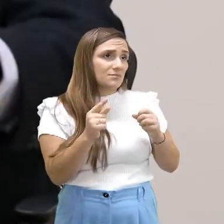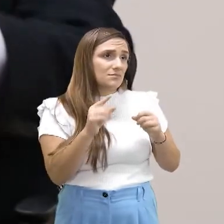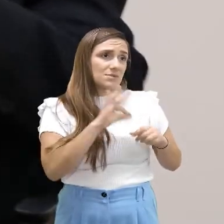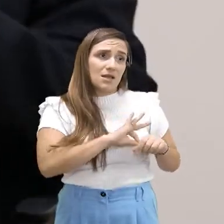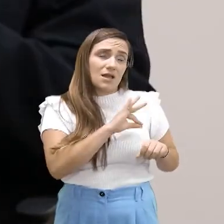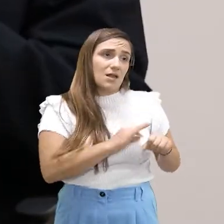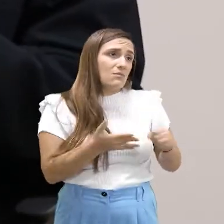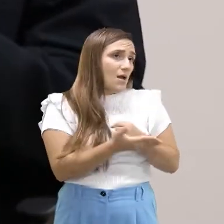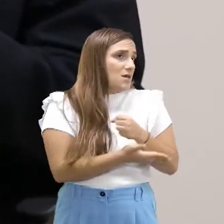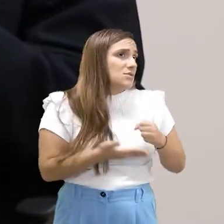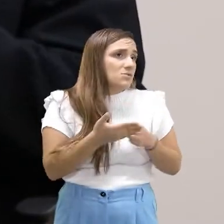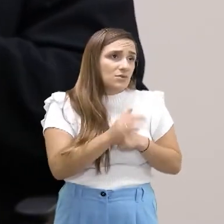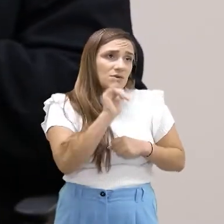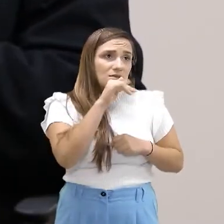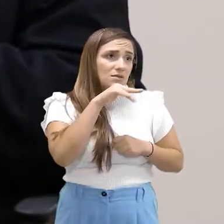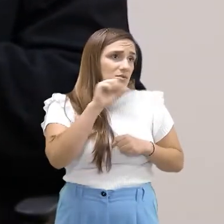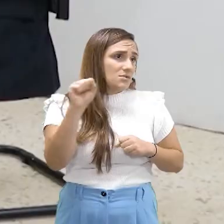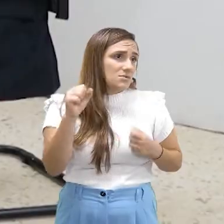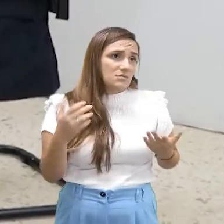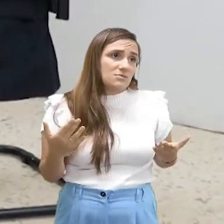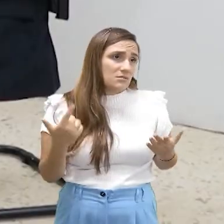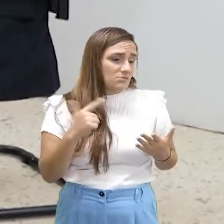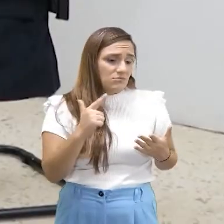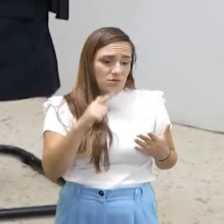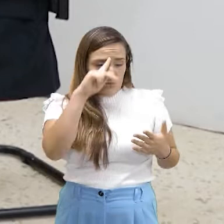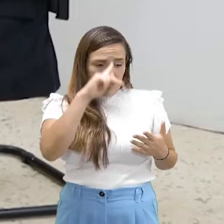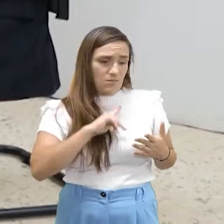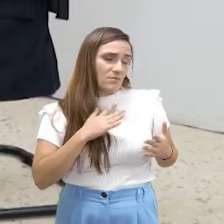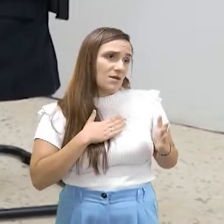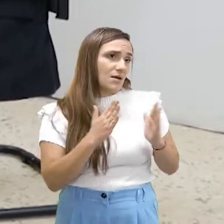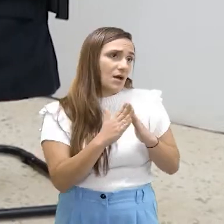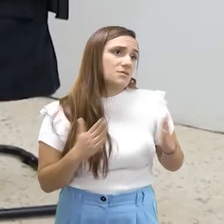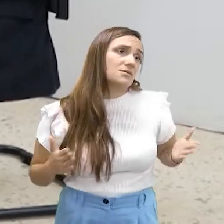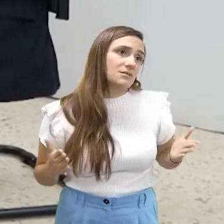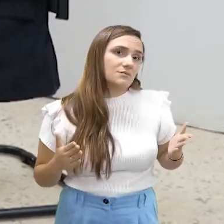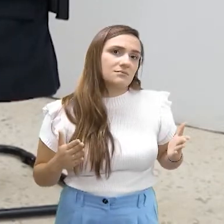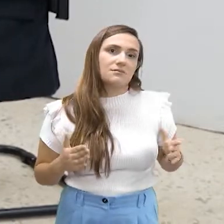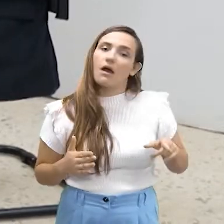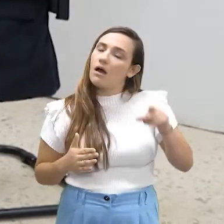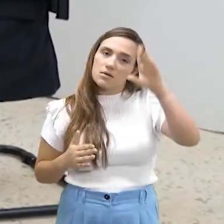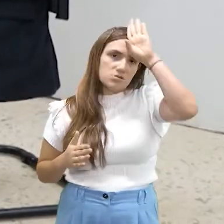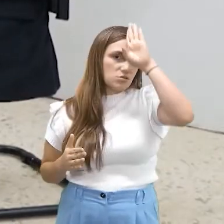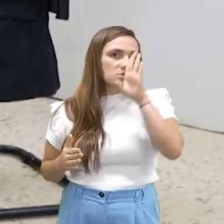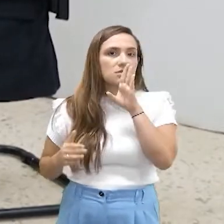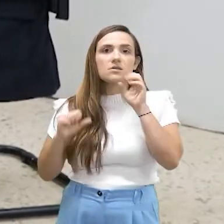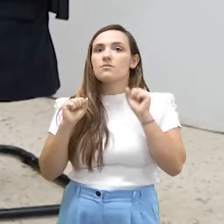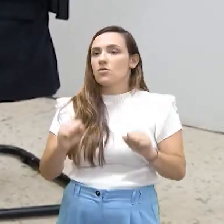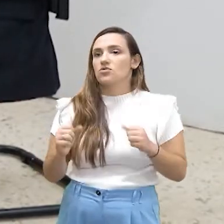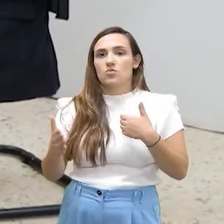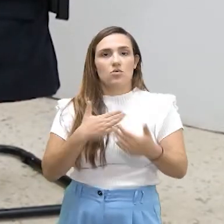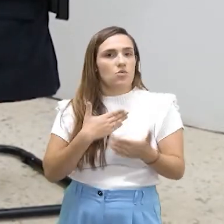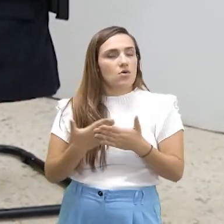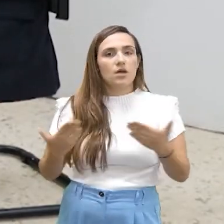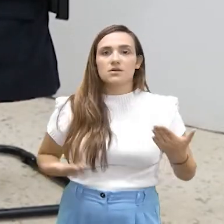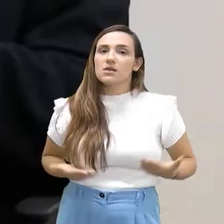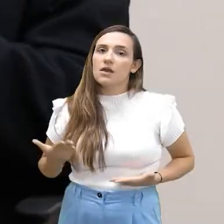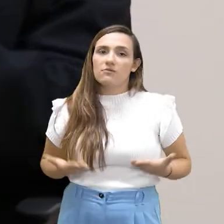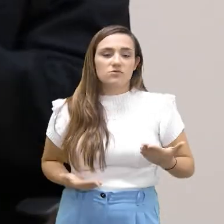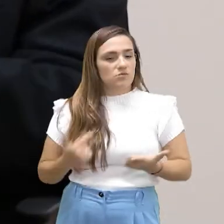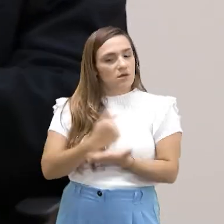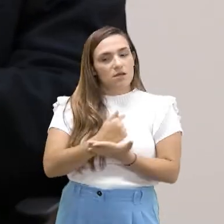aposentadoria de um salário mínimo do INSS, e não tem casa própria. Então, esta pessoa passa a gozar dos benefícios